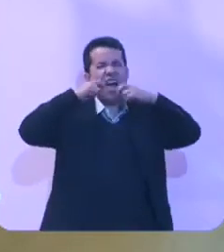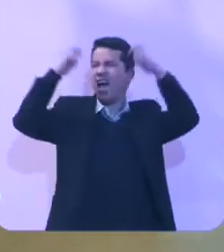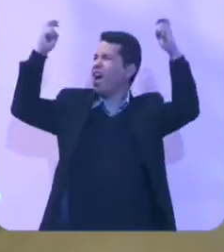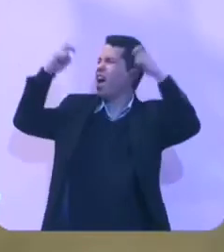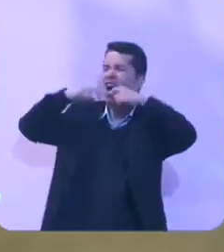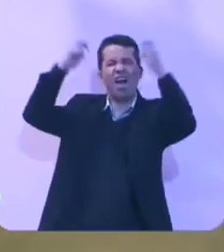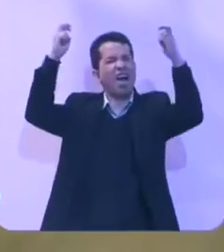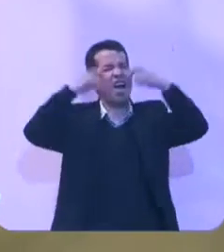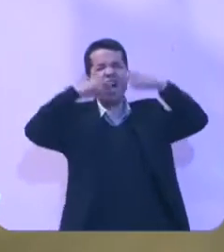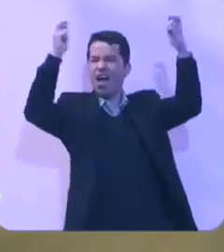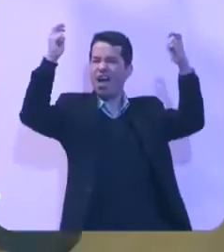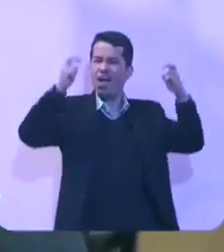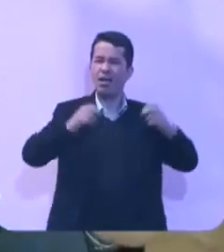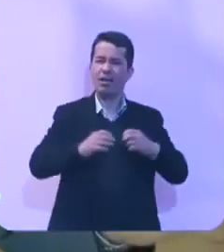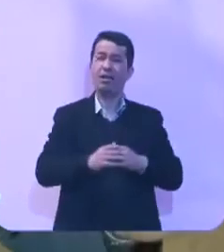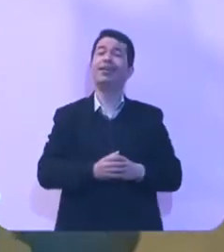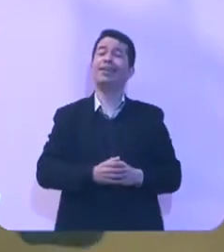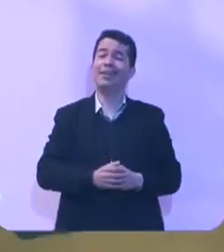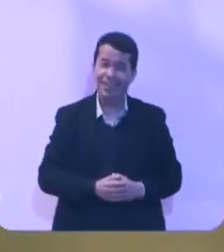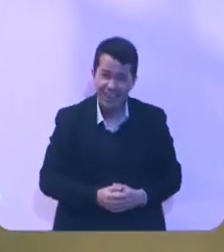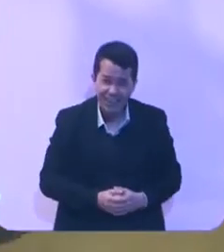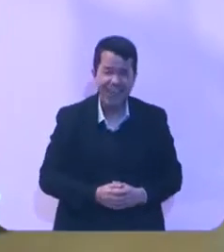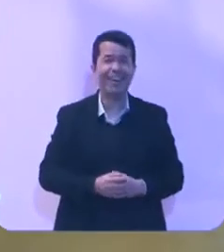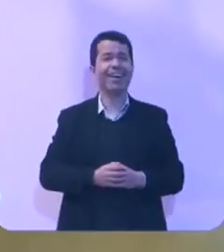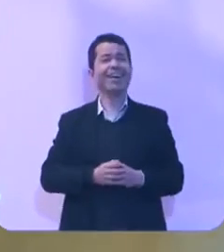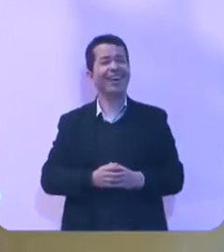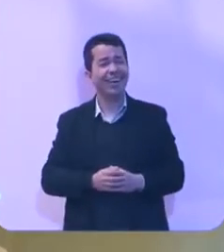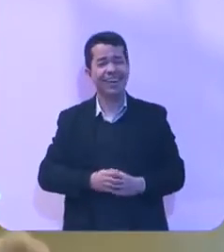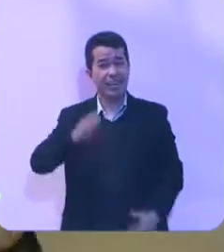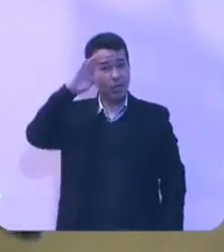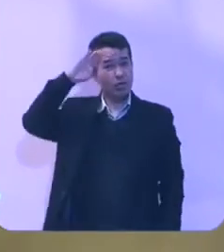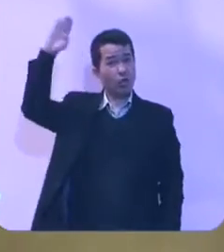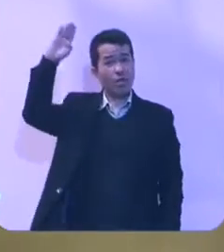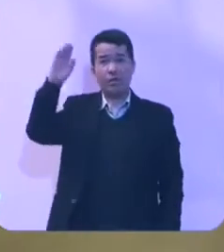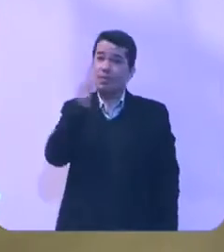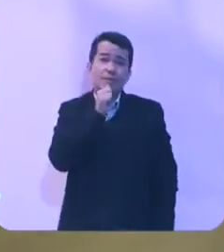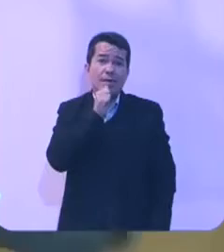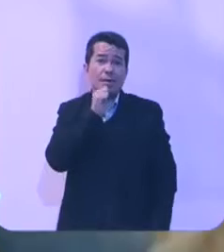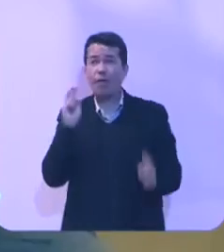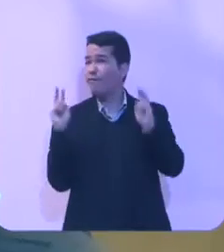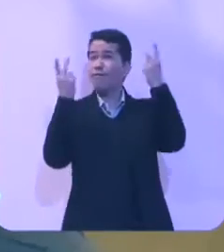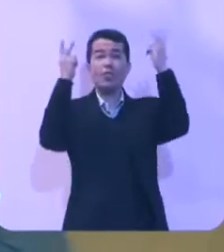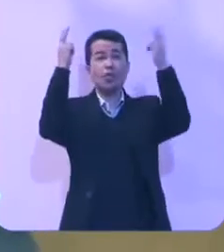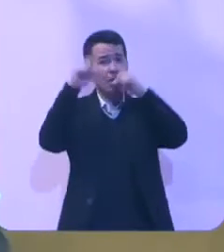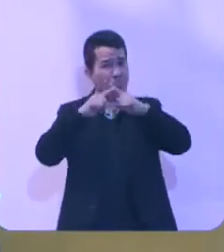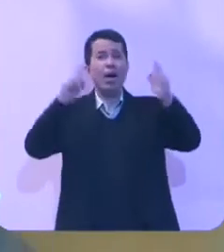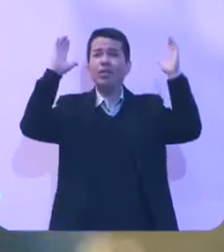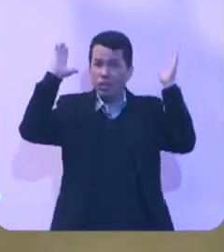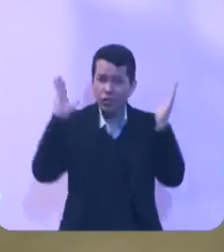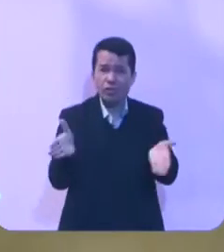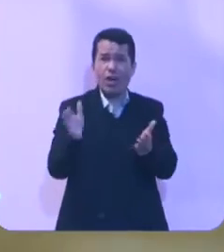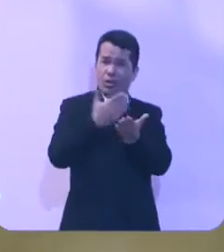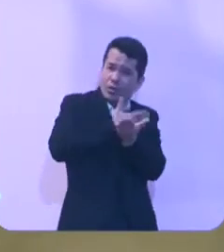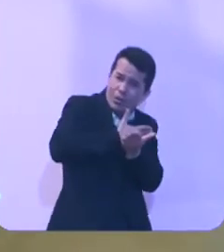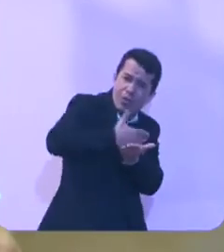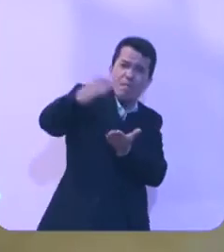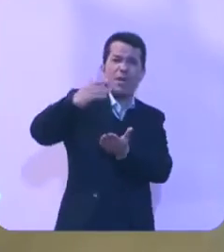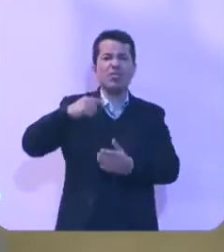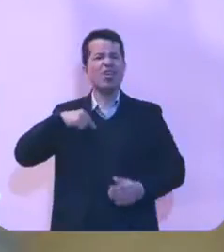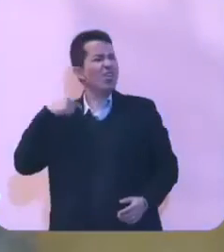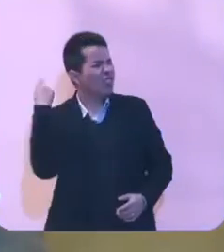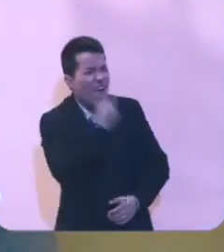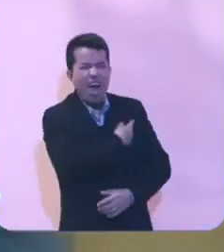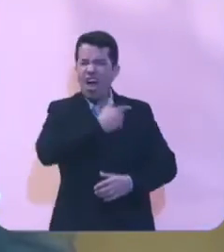vitória. Eles já estavam celebrando a vitória não chegou, mas eles estavam dando gritos de louvor. Nós